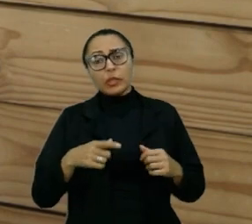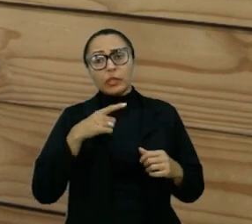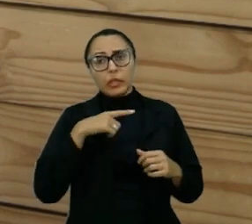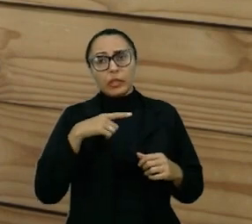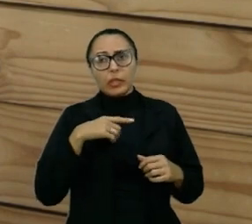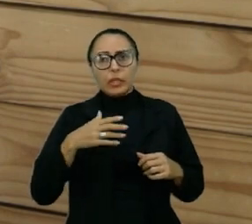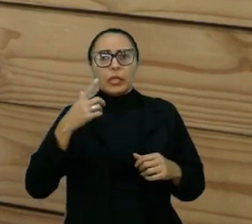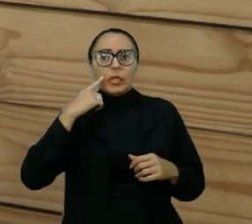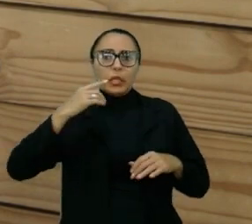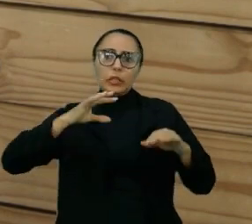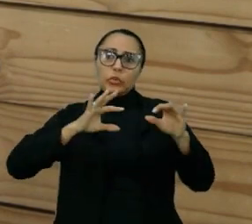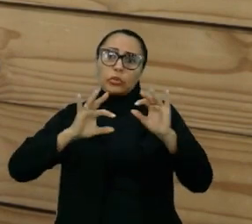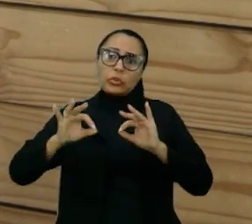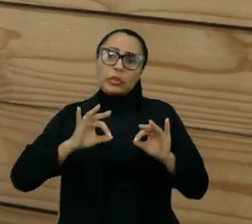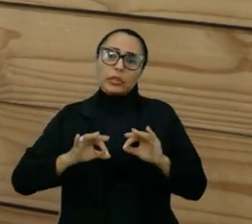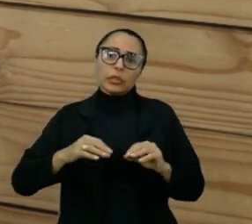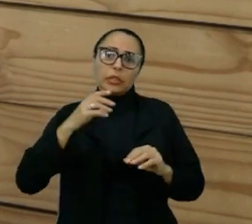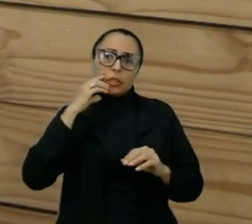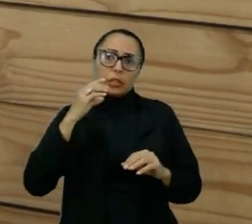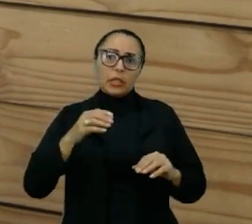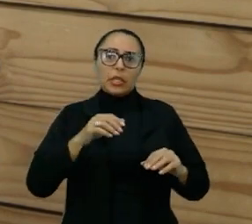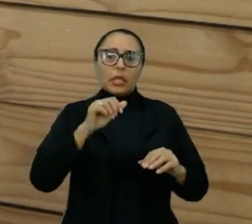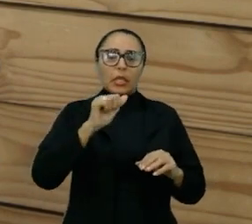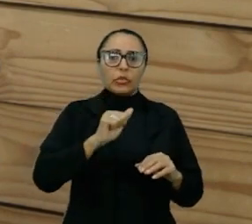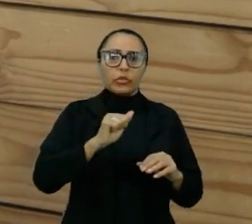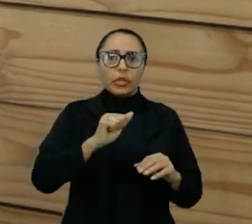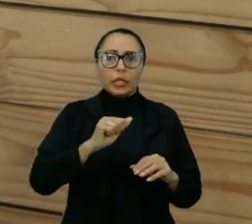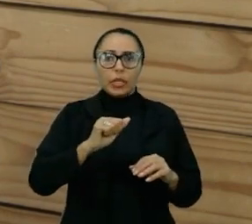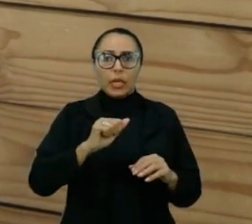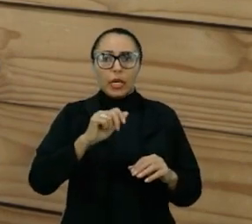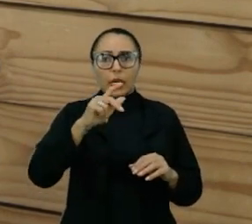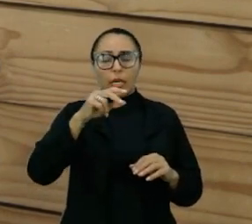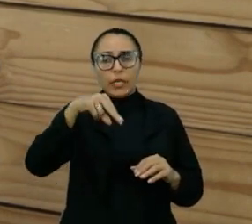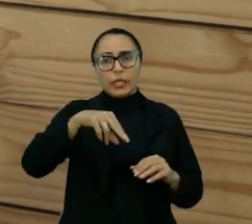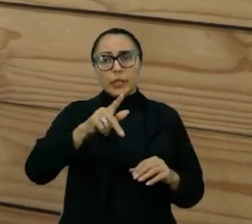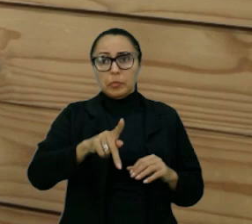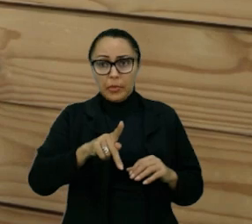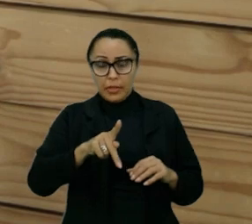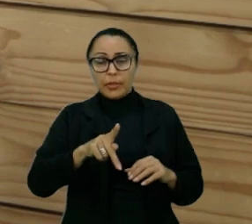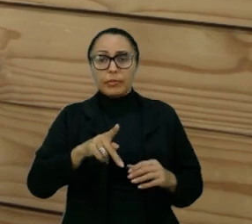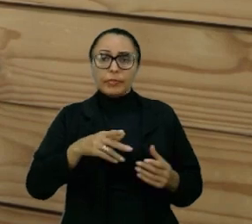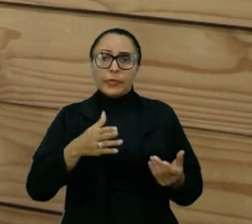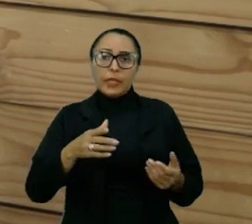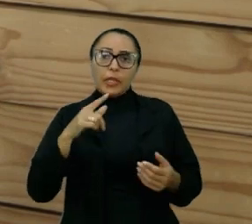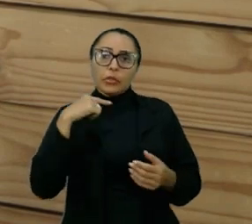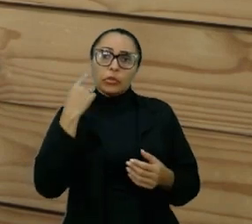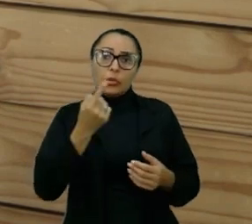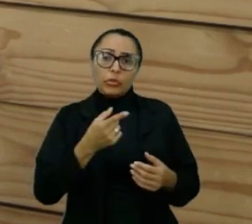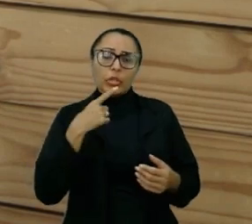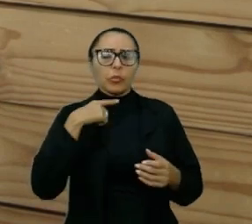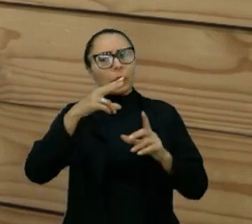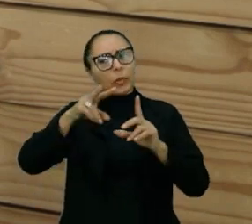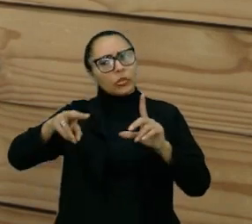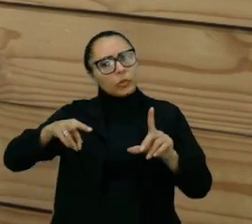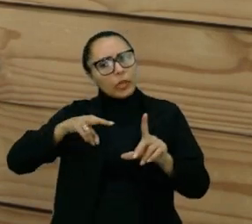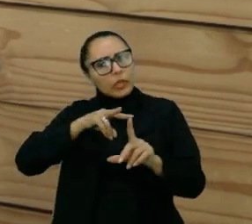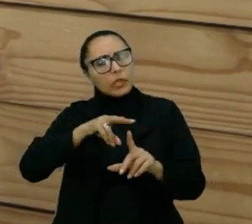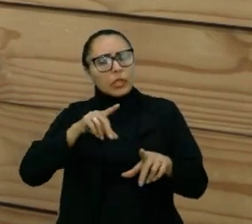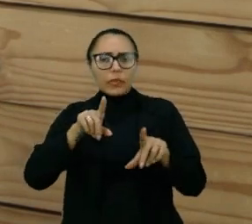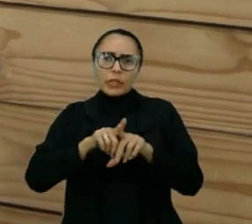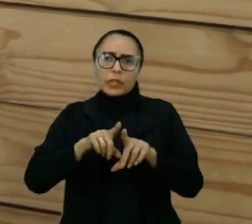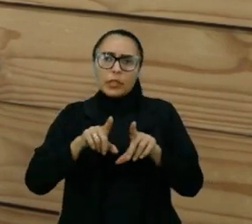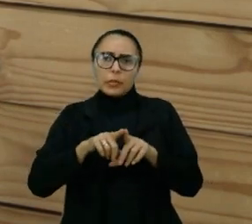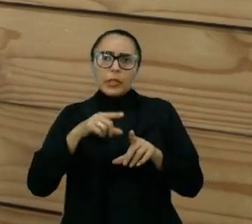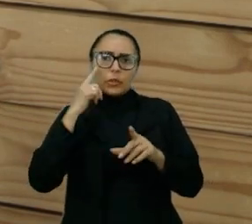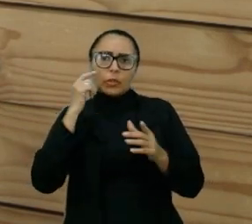a tutela da Agência Nacional de Petróleo e Gás, a ANP, né? E nós temos uma perspectiva, né, do uso obrigatório em todo